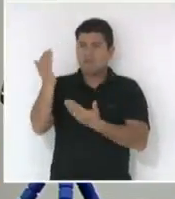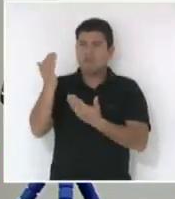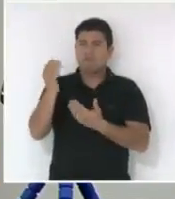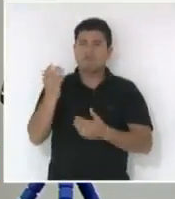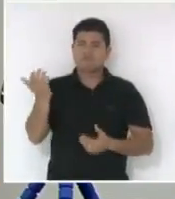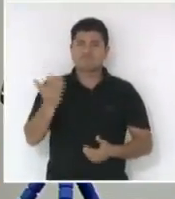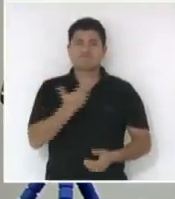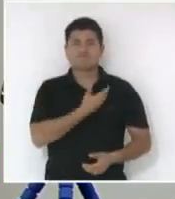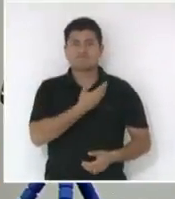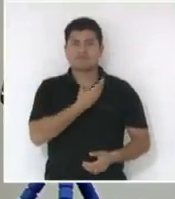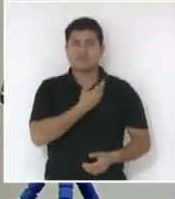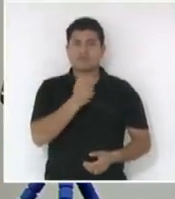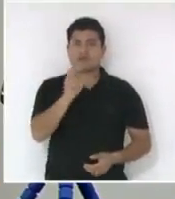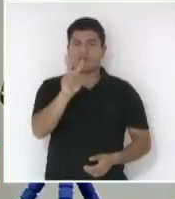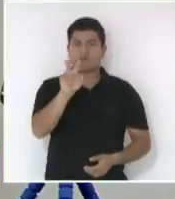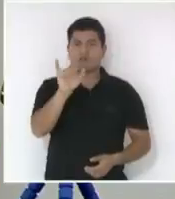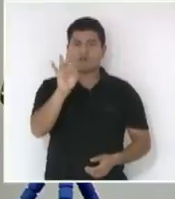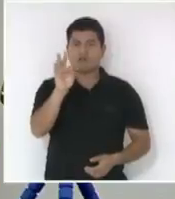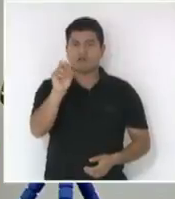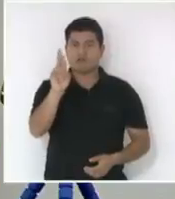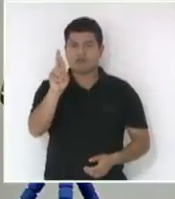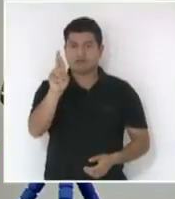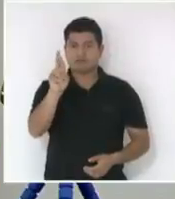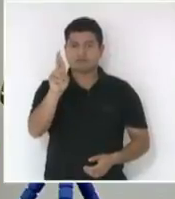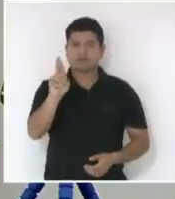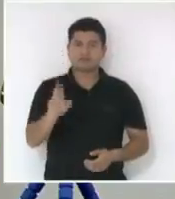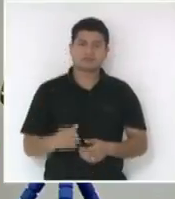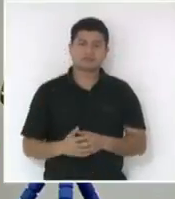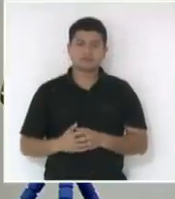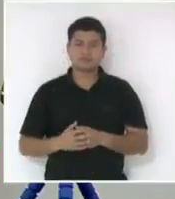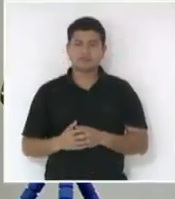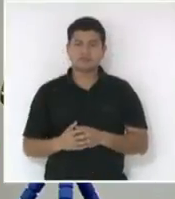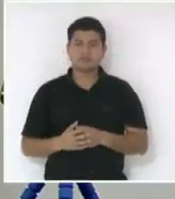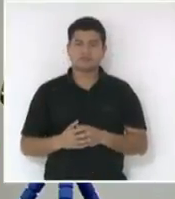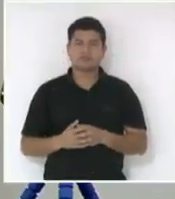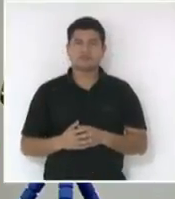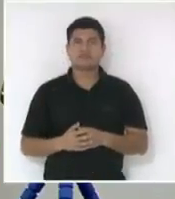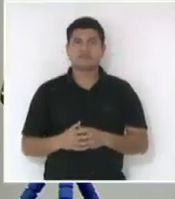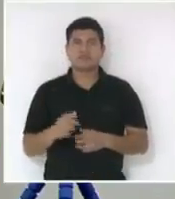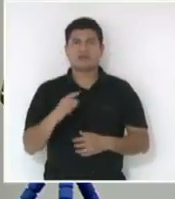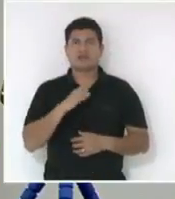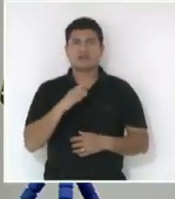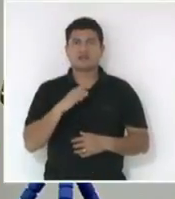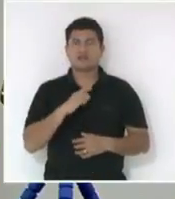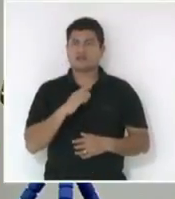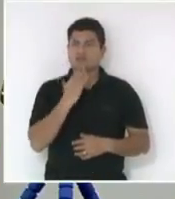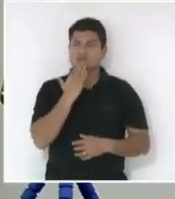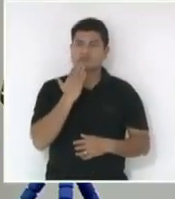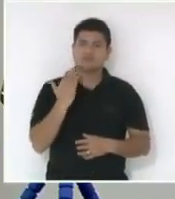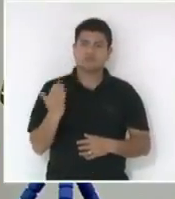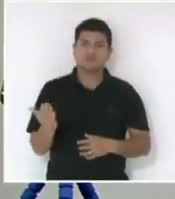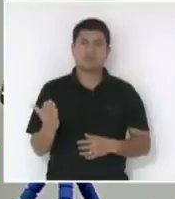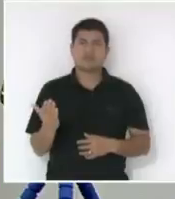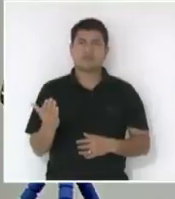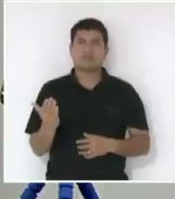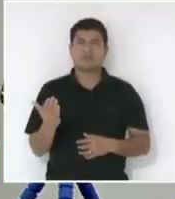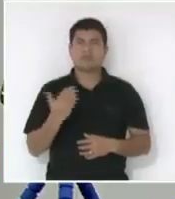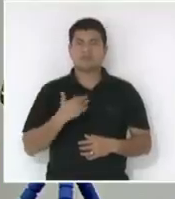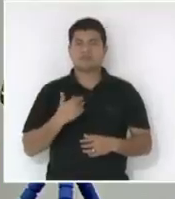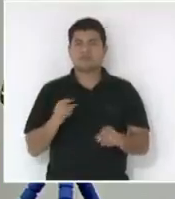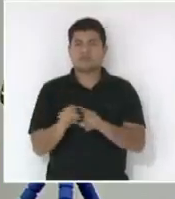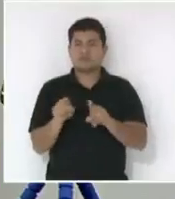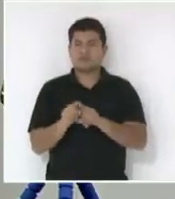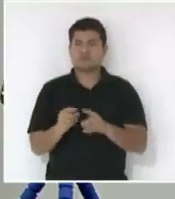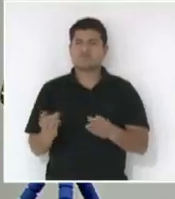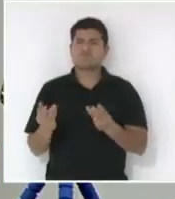nosso jornalista Vitor Santos, por ter esse apelo, ter esse discernimento e a